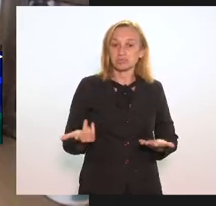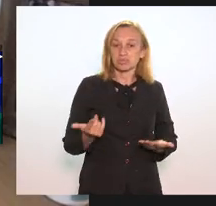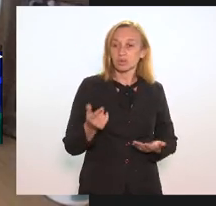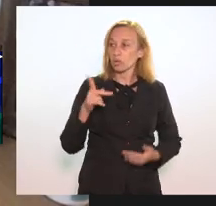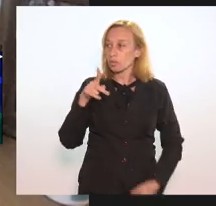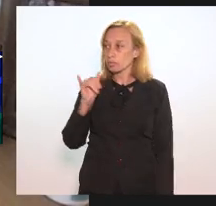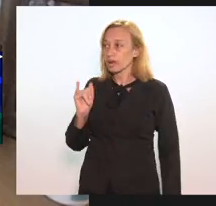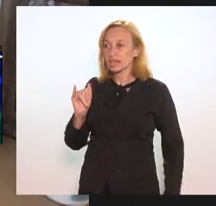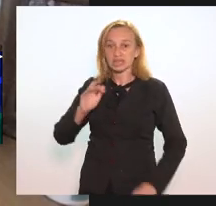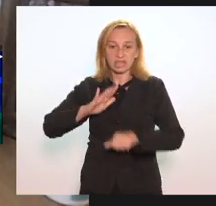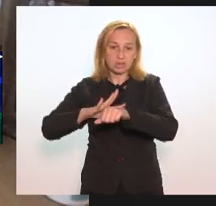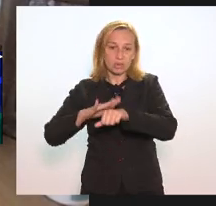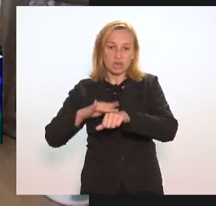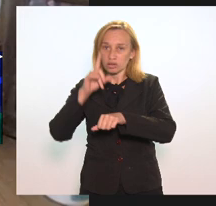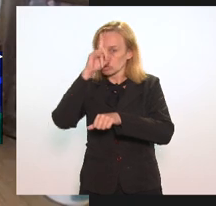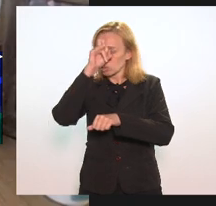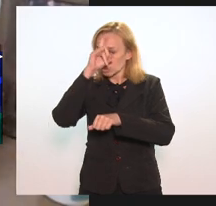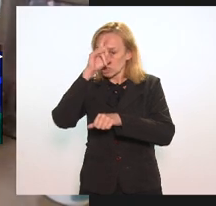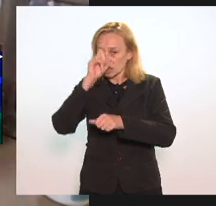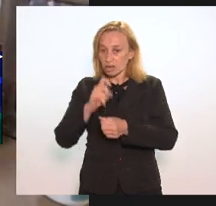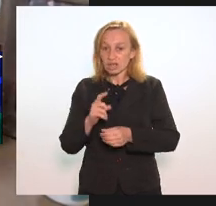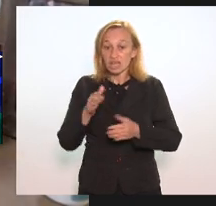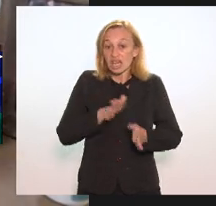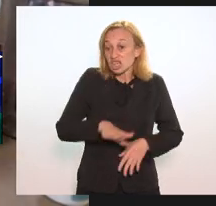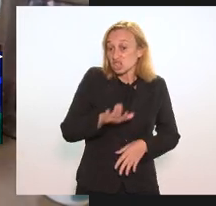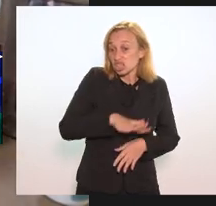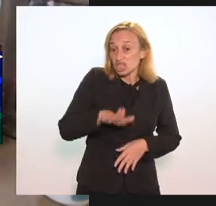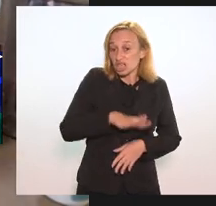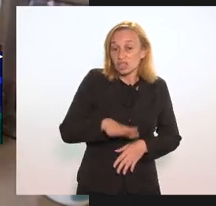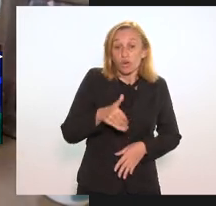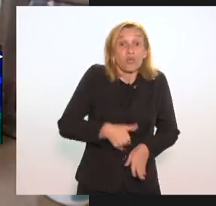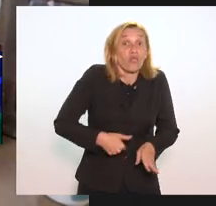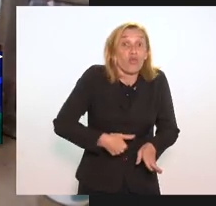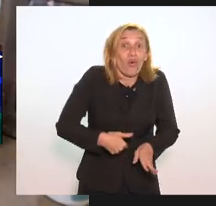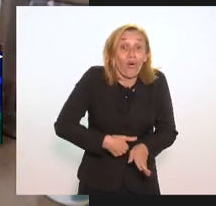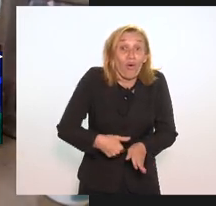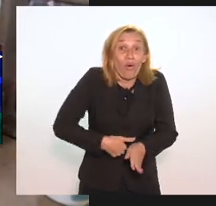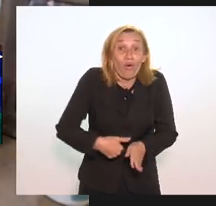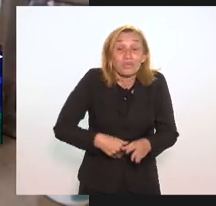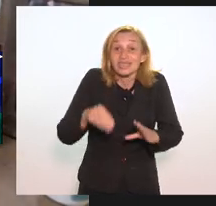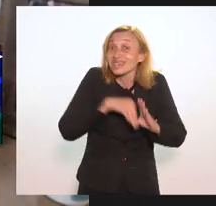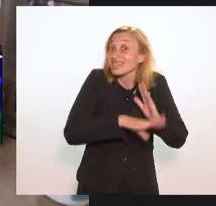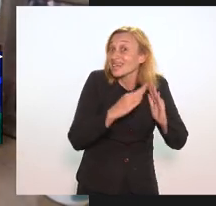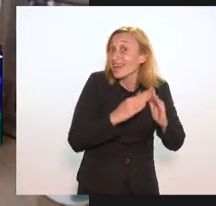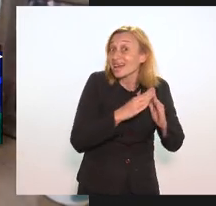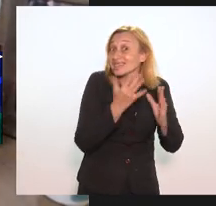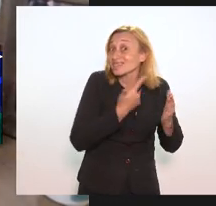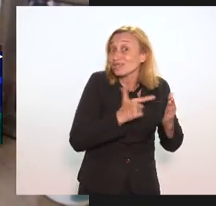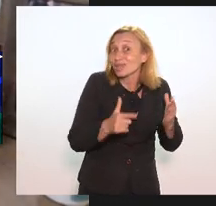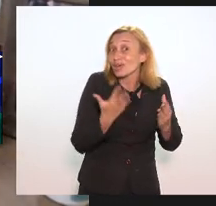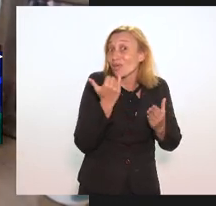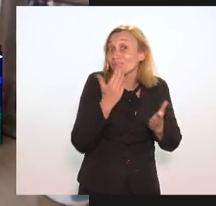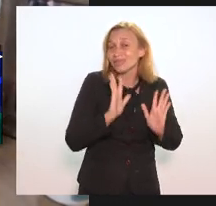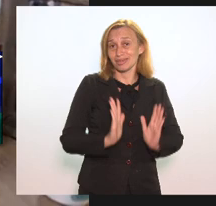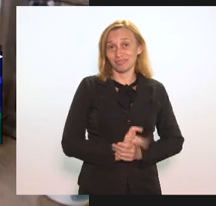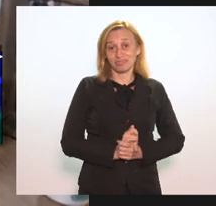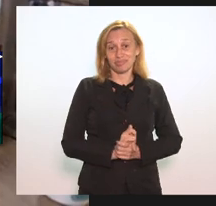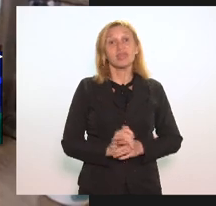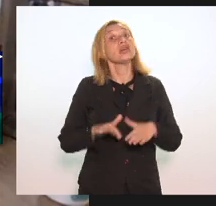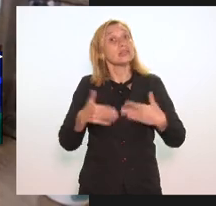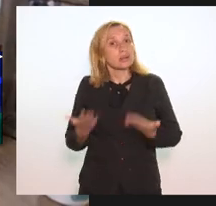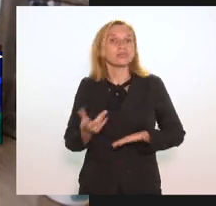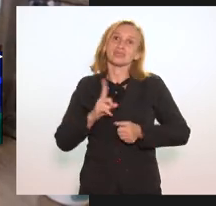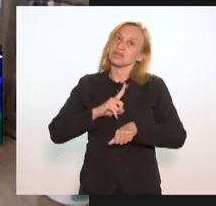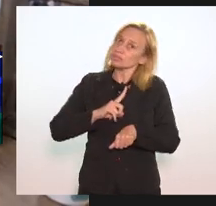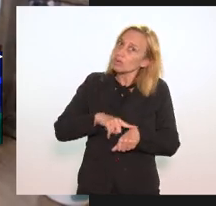o pai está doente no hospital e as crianças estão morrendo de fome dentro da sua bom Então